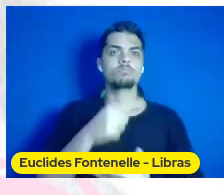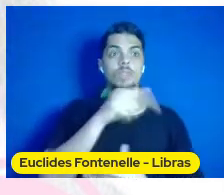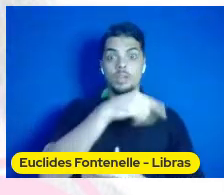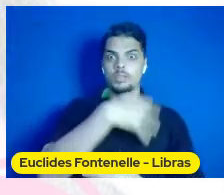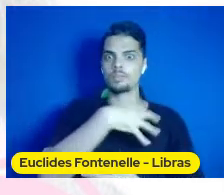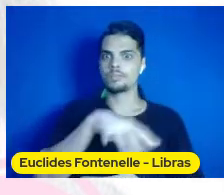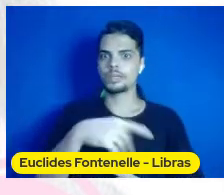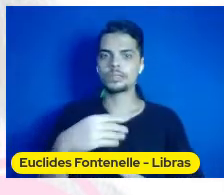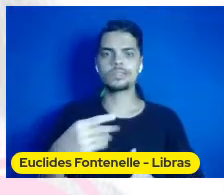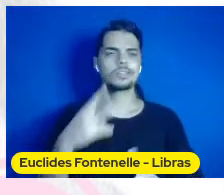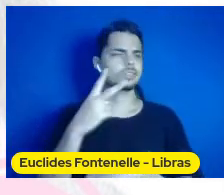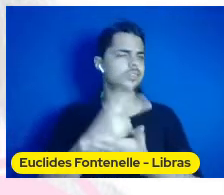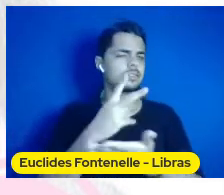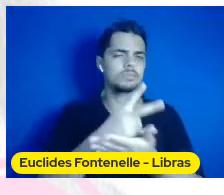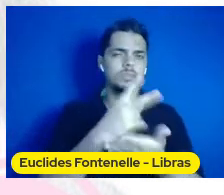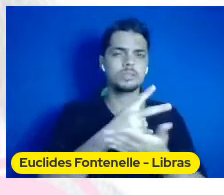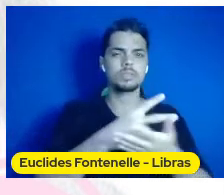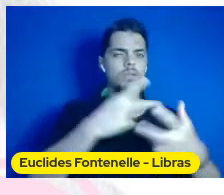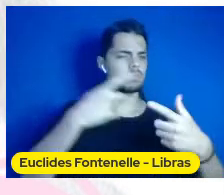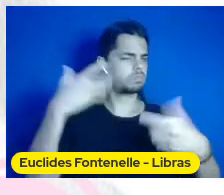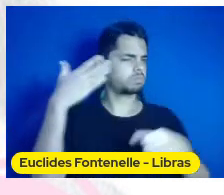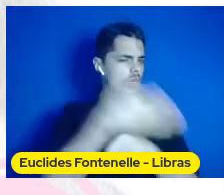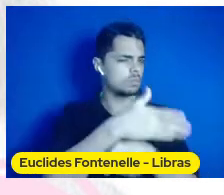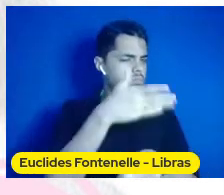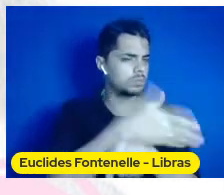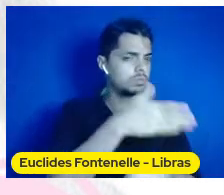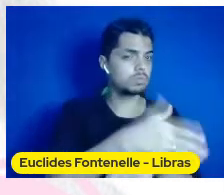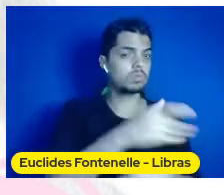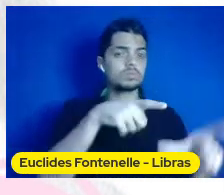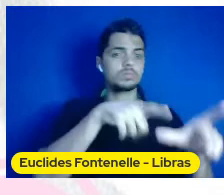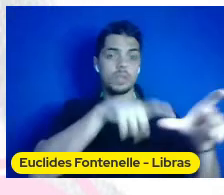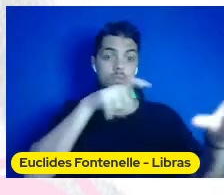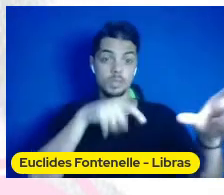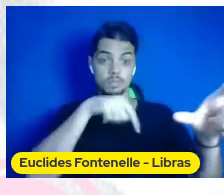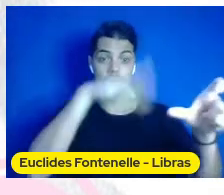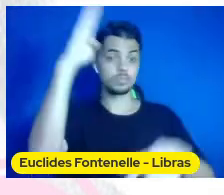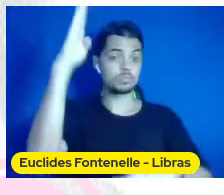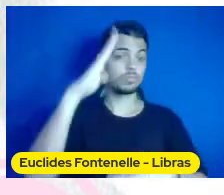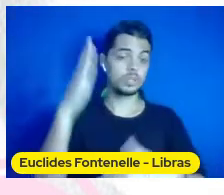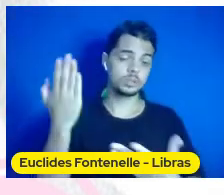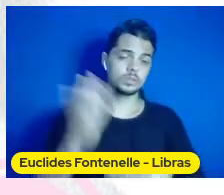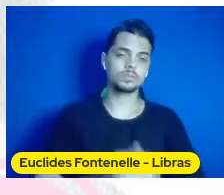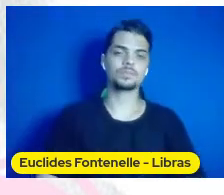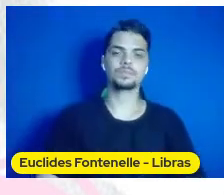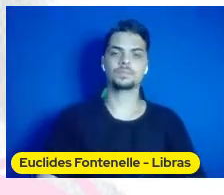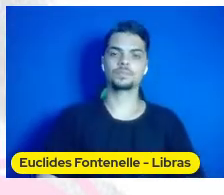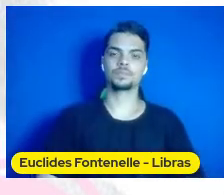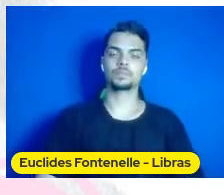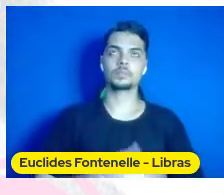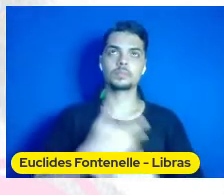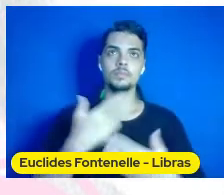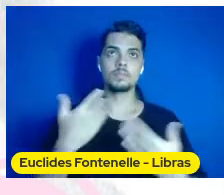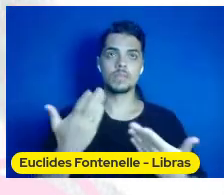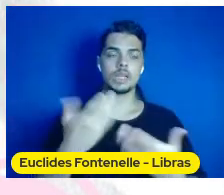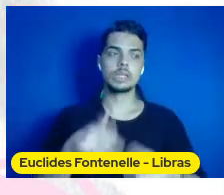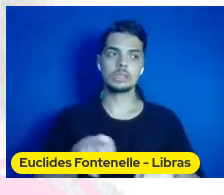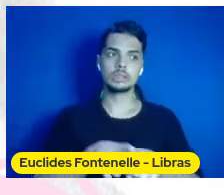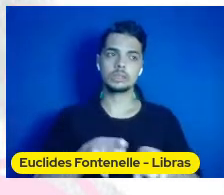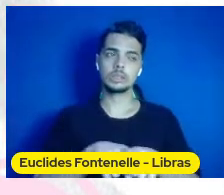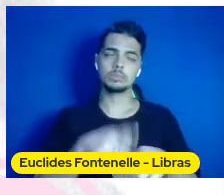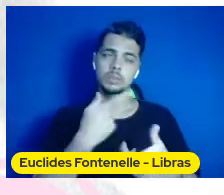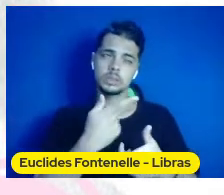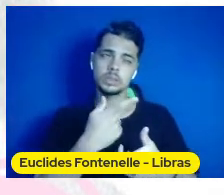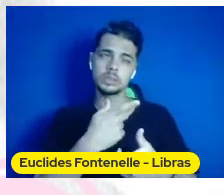tão intensamente da independência do Brasil, né, mas que por